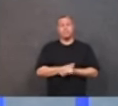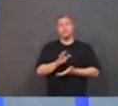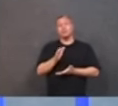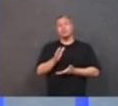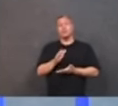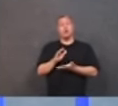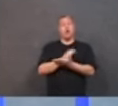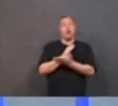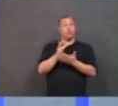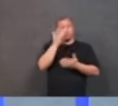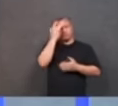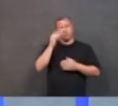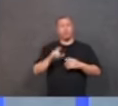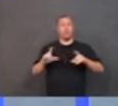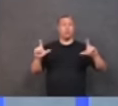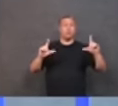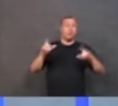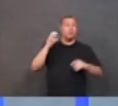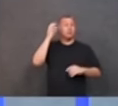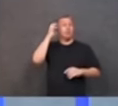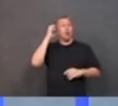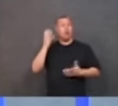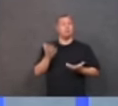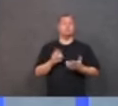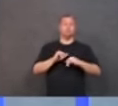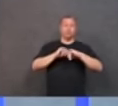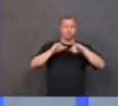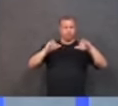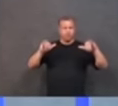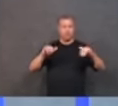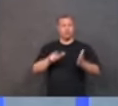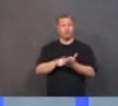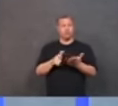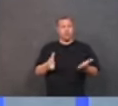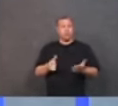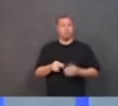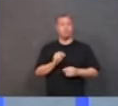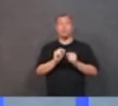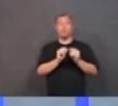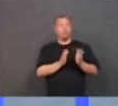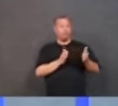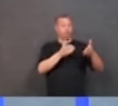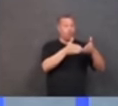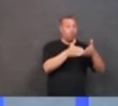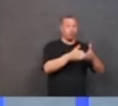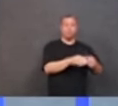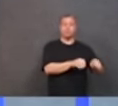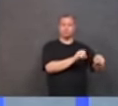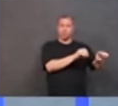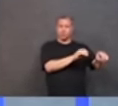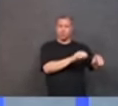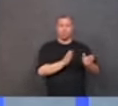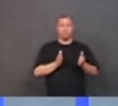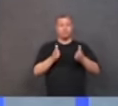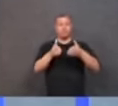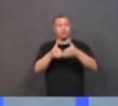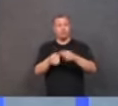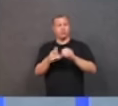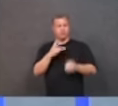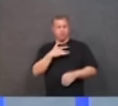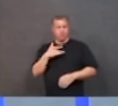comentados na imprensa, atingindo a área de educação, a área de saúde,